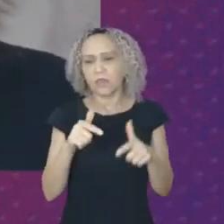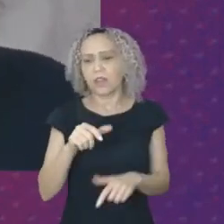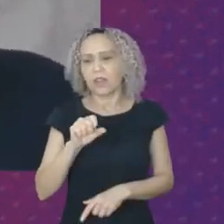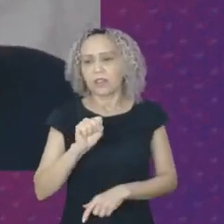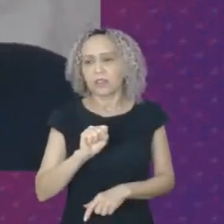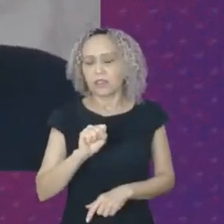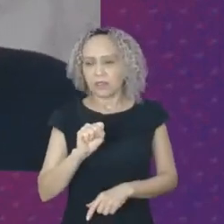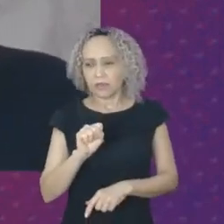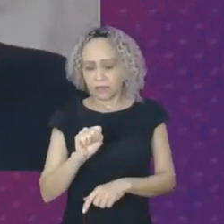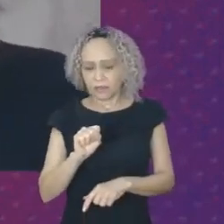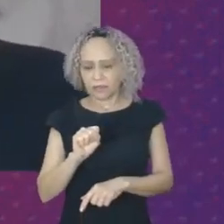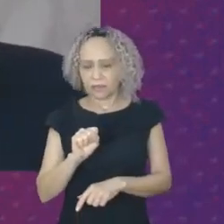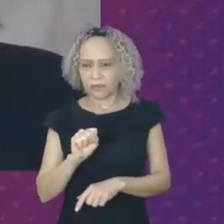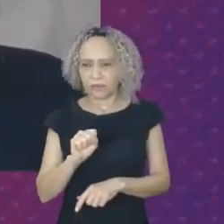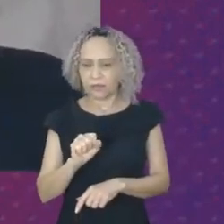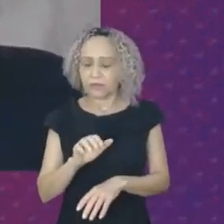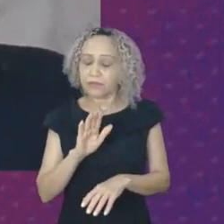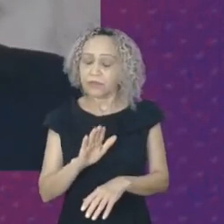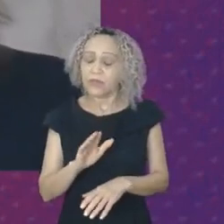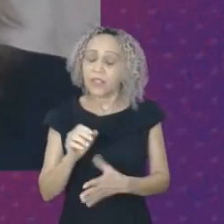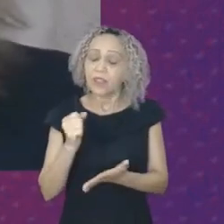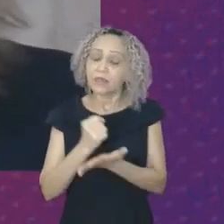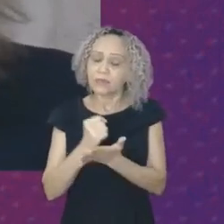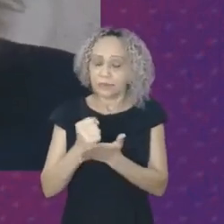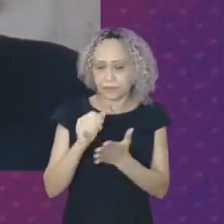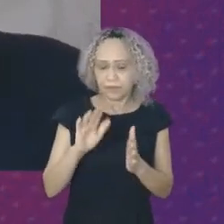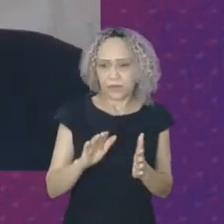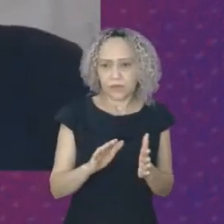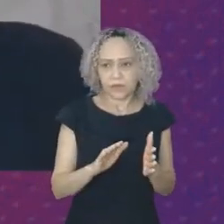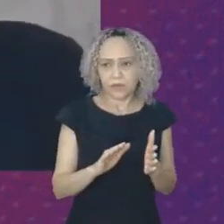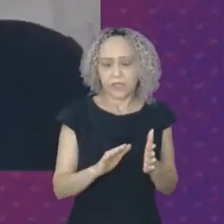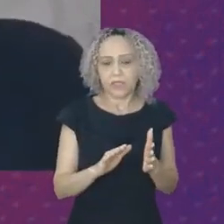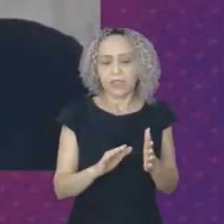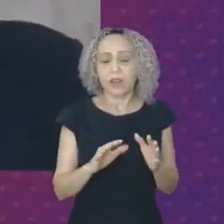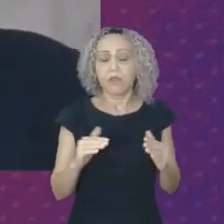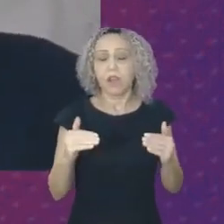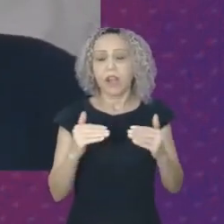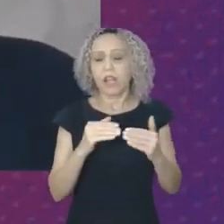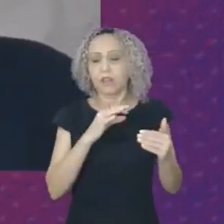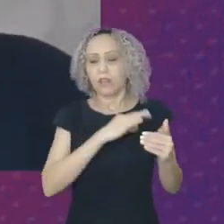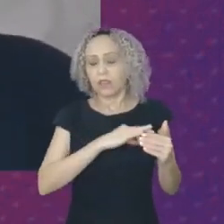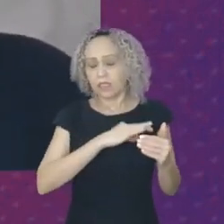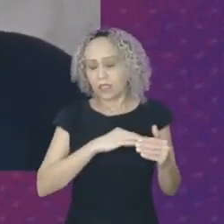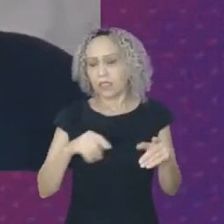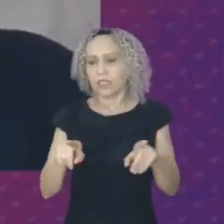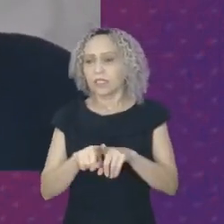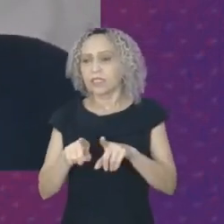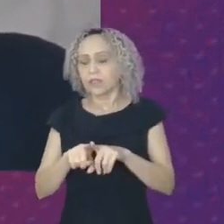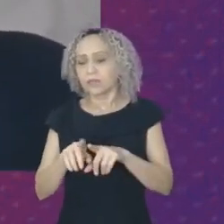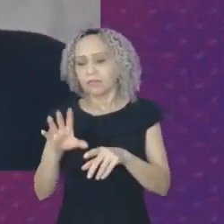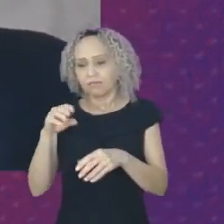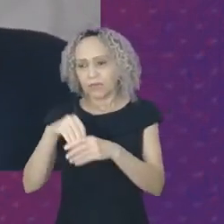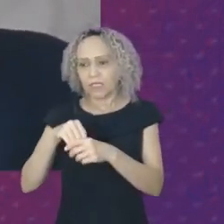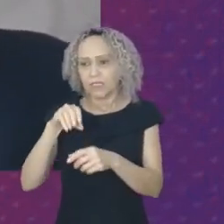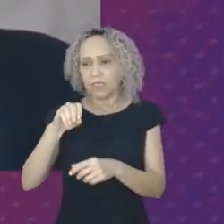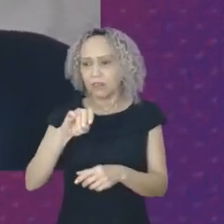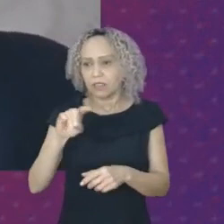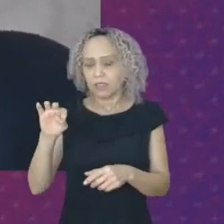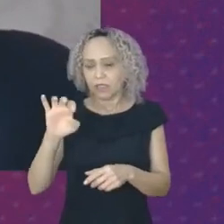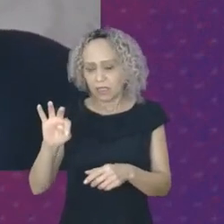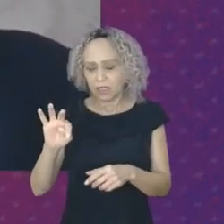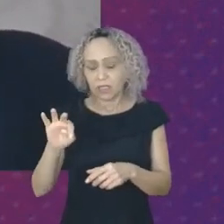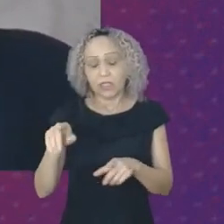igualdade salarial e a Convenção 190 da OIT, e também para as mulheres em situação de violência, porque muitas